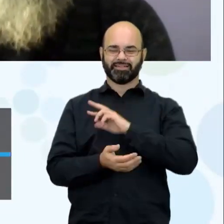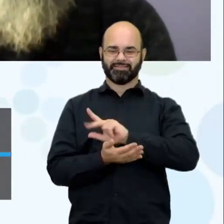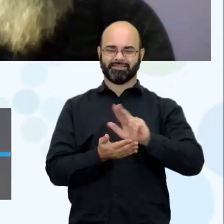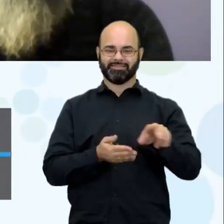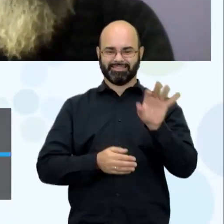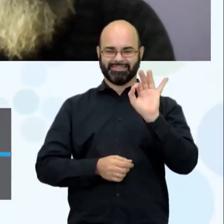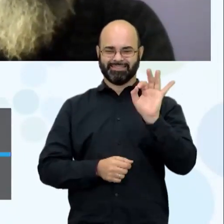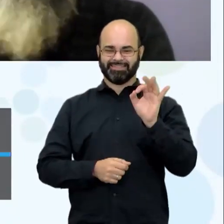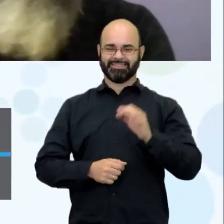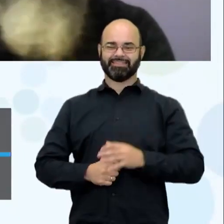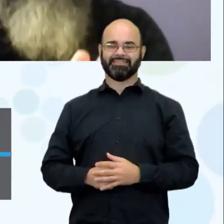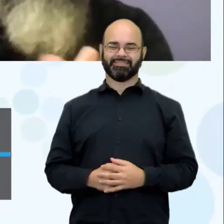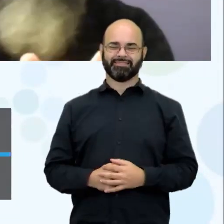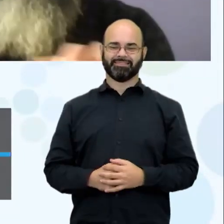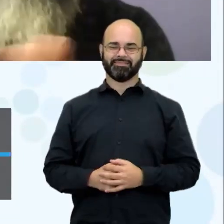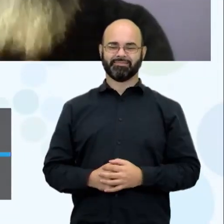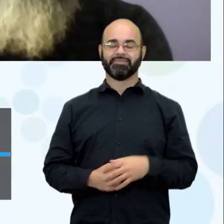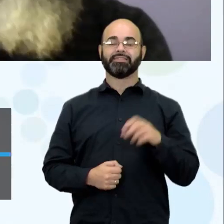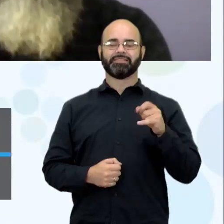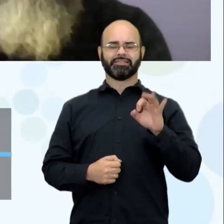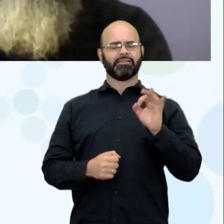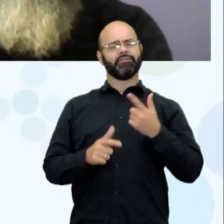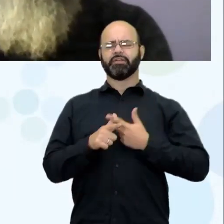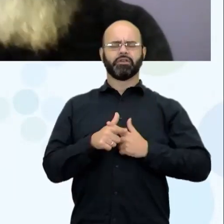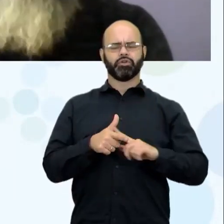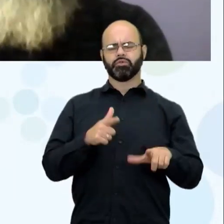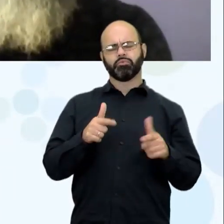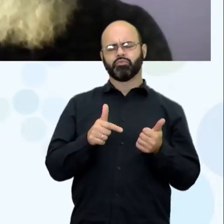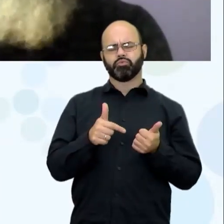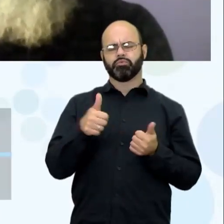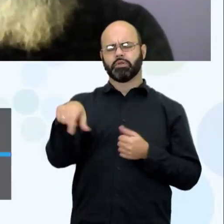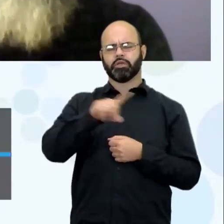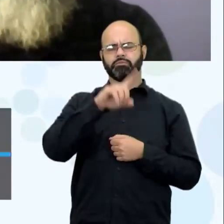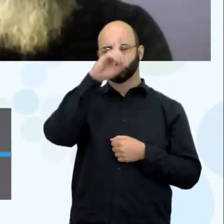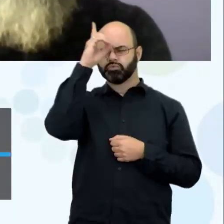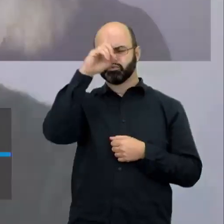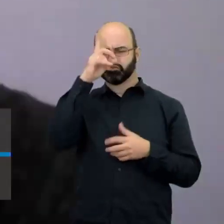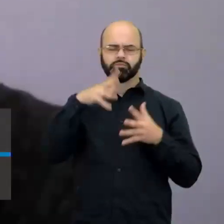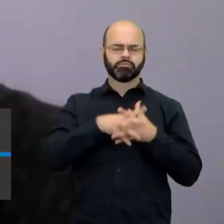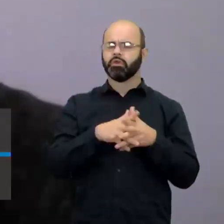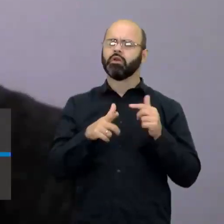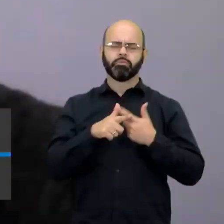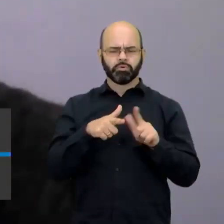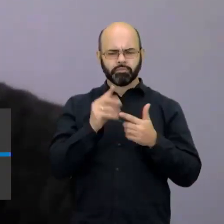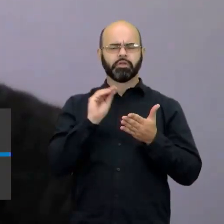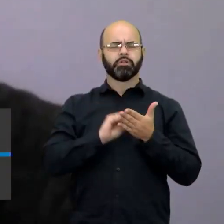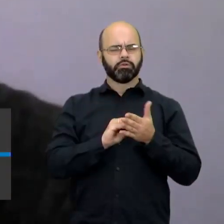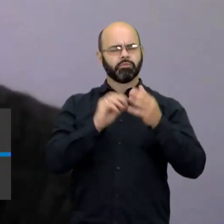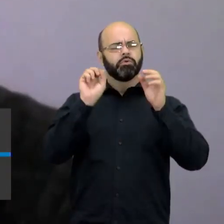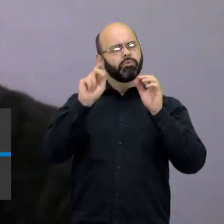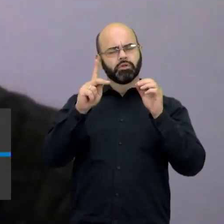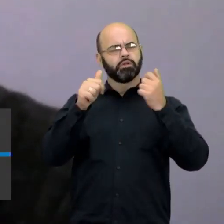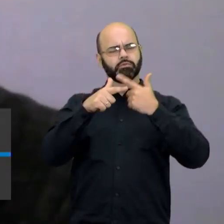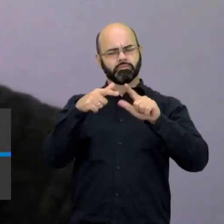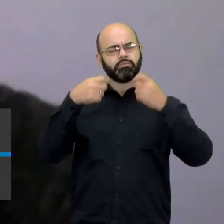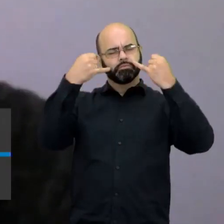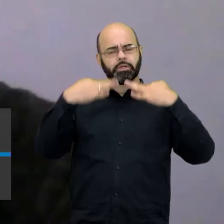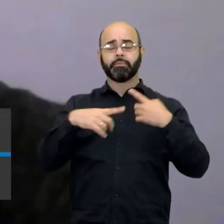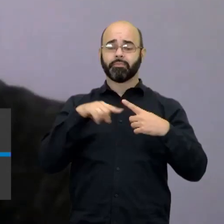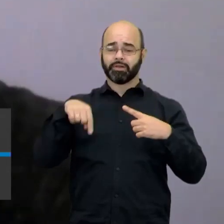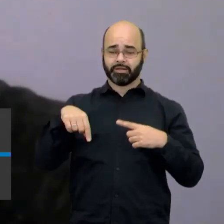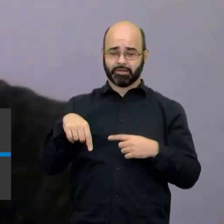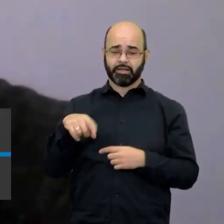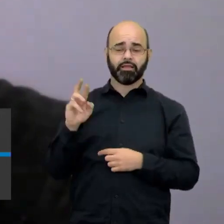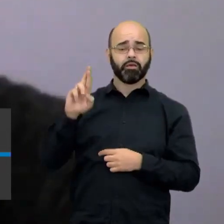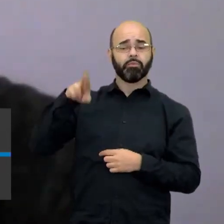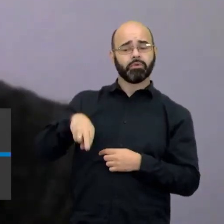ó, eu acho que o pessoal não entendeu a pergunta, não tem problema nenhum. É até legal que eles falem que eles não entenderam, né? Que porque bom. É uma aula de recuperação e a gente está aqui justamente para